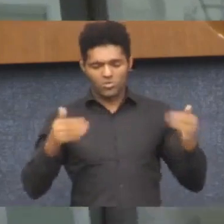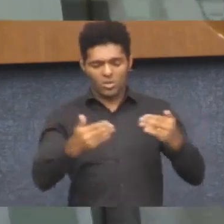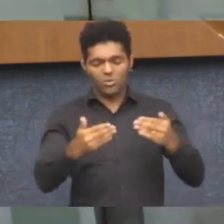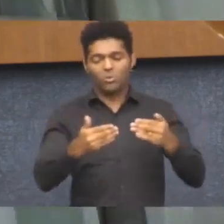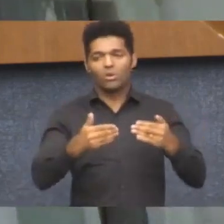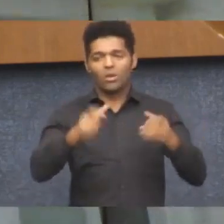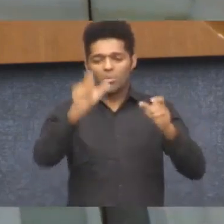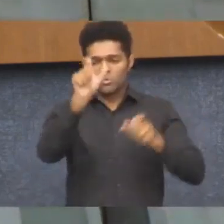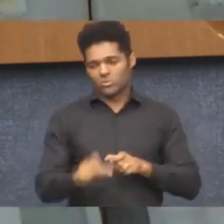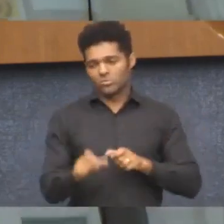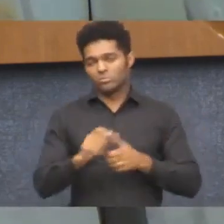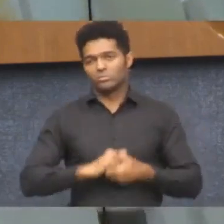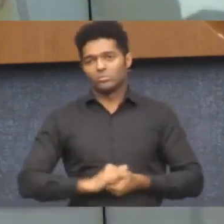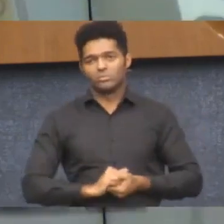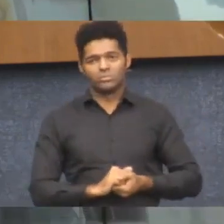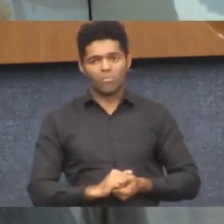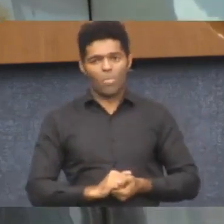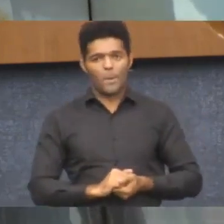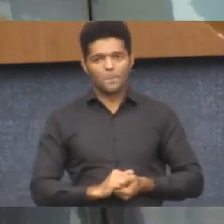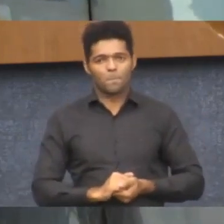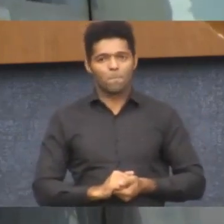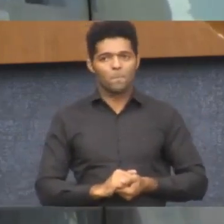nele.